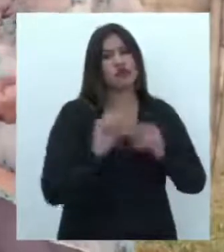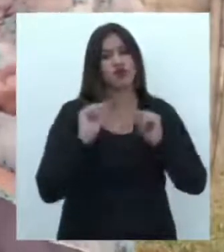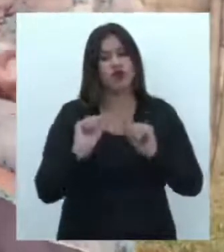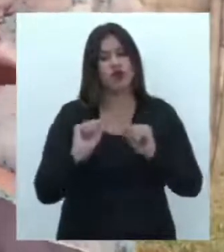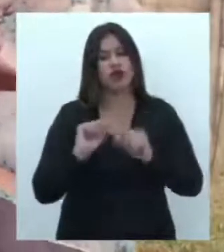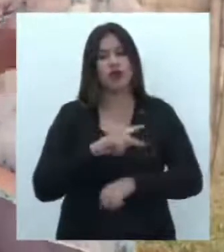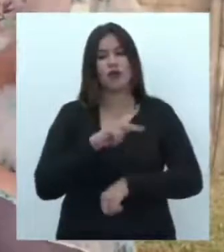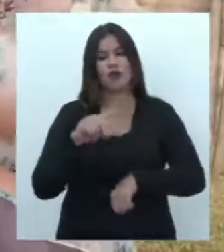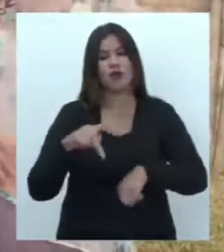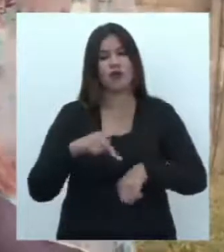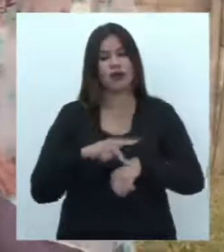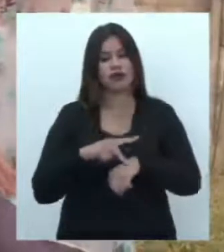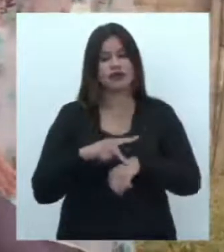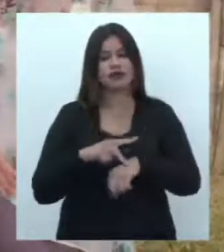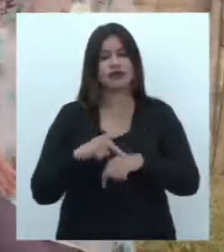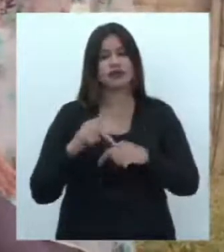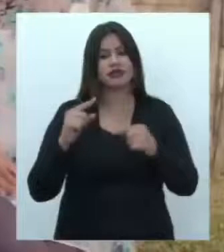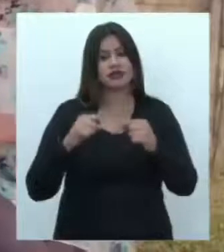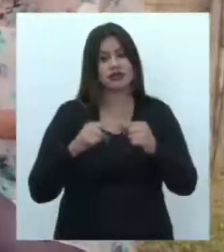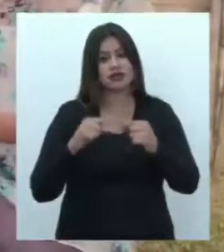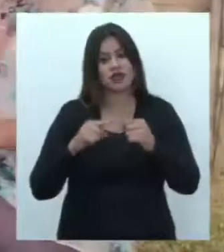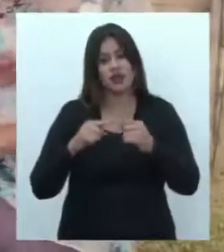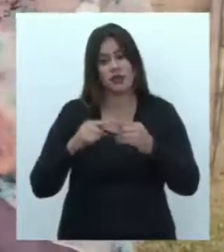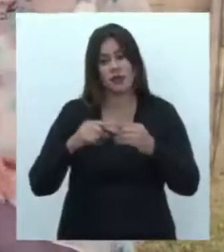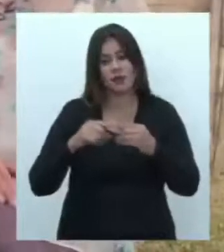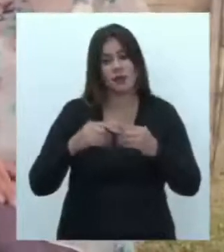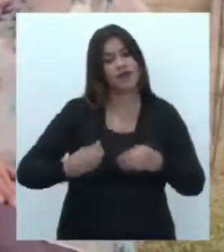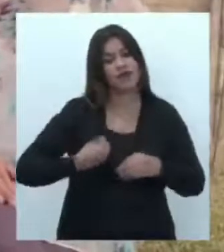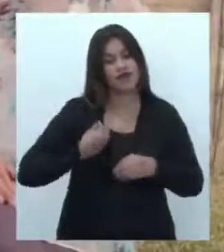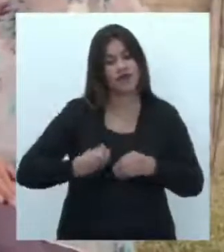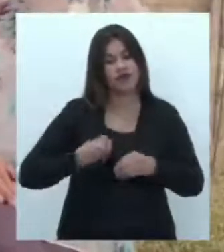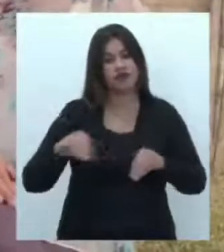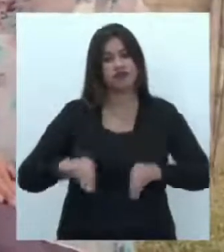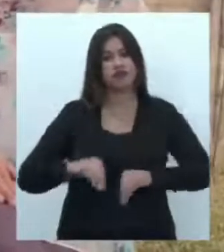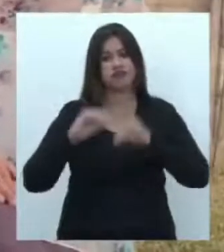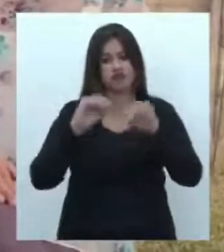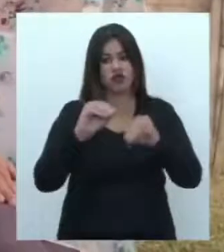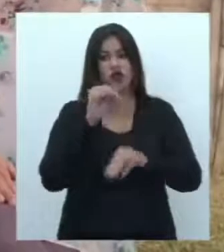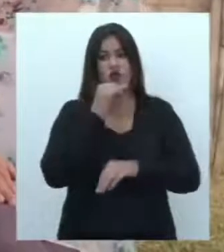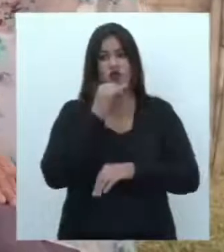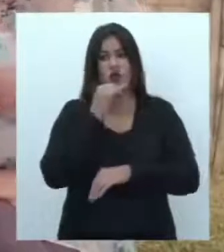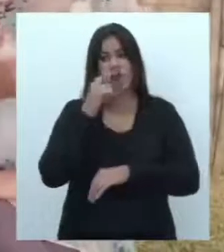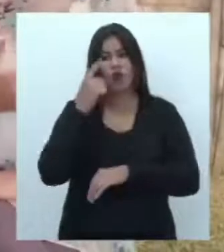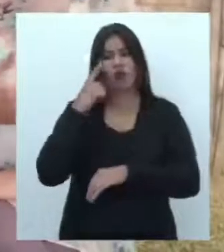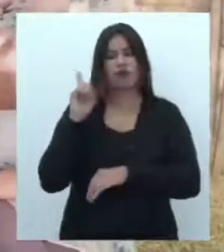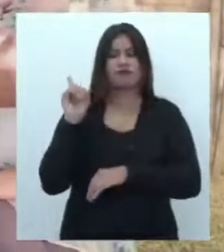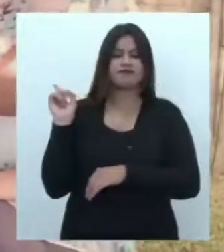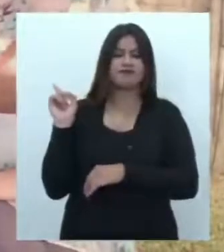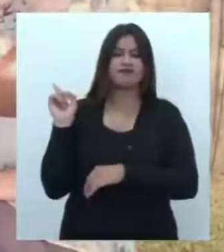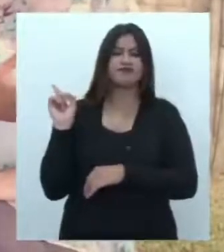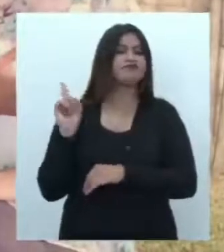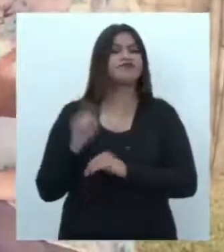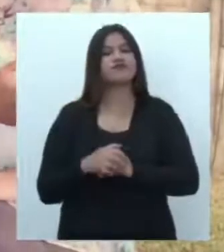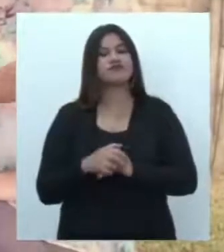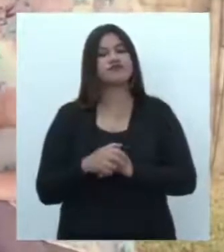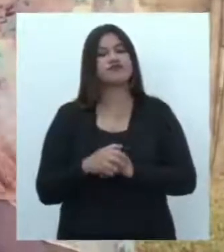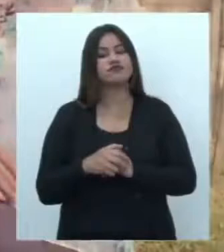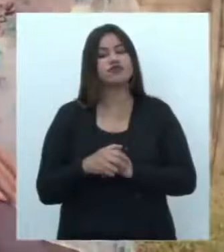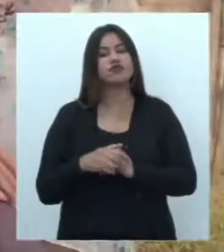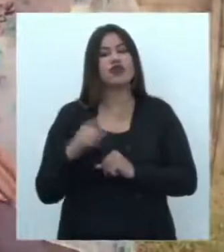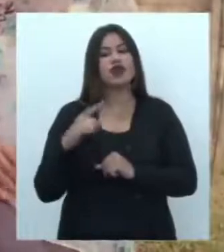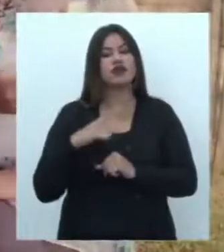país que eu uso como ponto de referência. Aqui no caso, nós temos dois deslocamentos que recebem